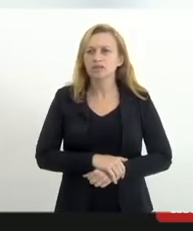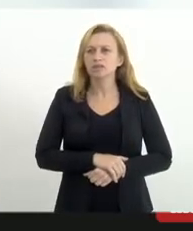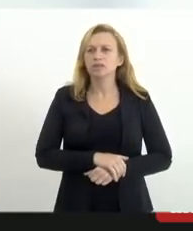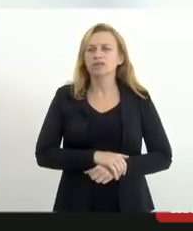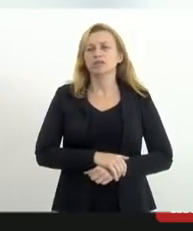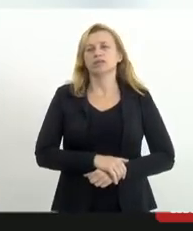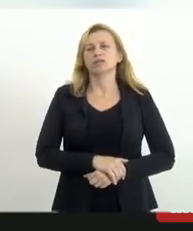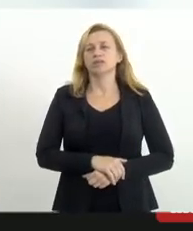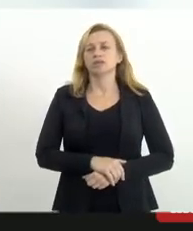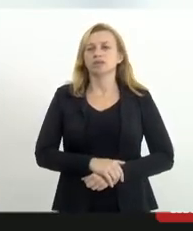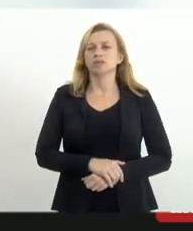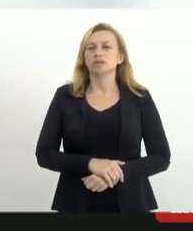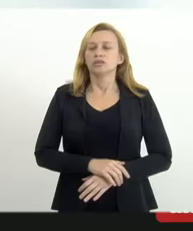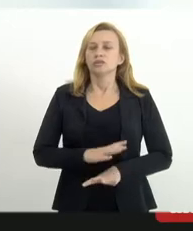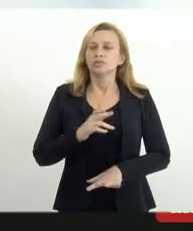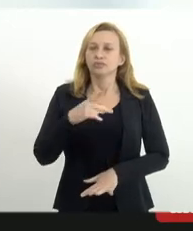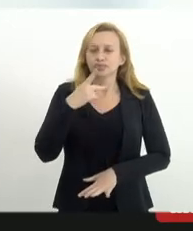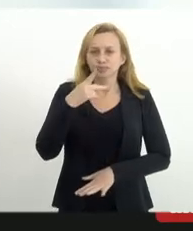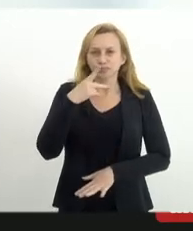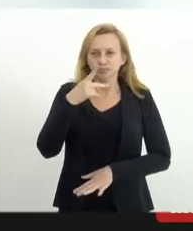Bom, dito isso,